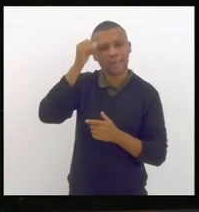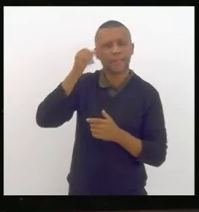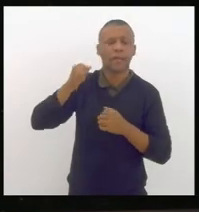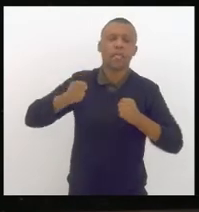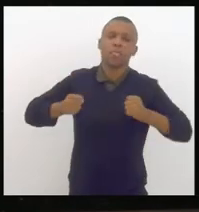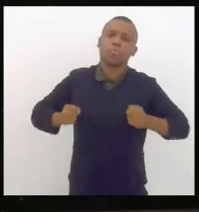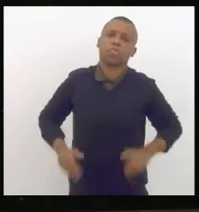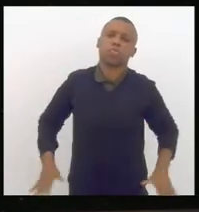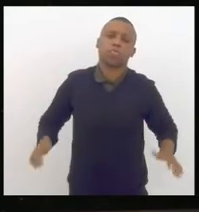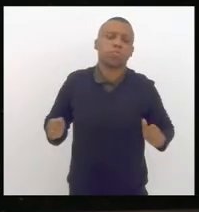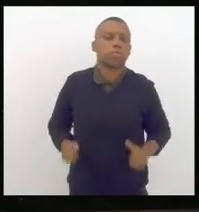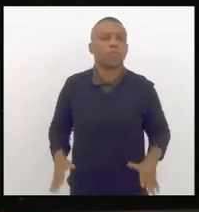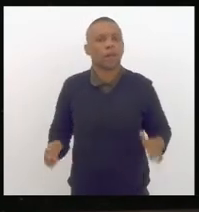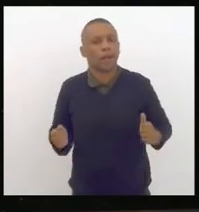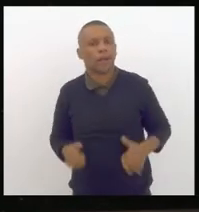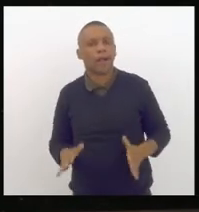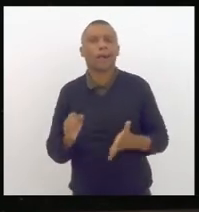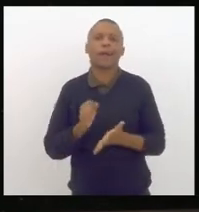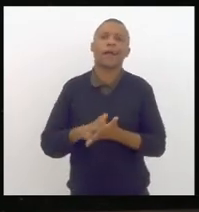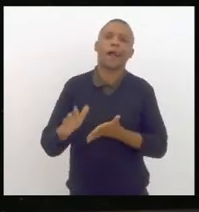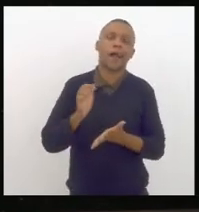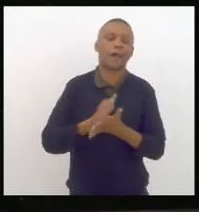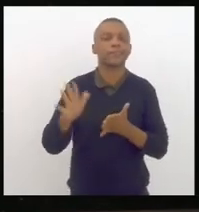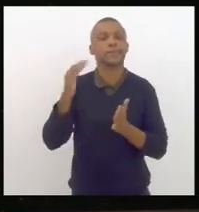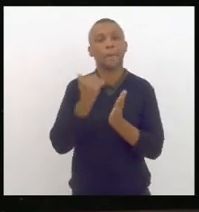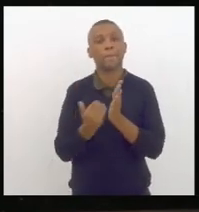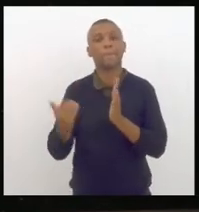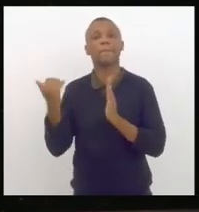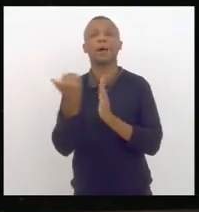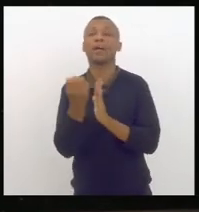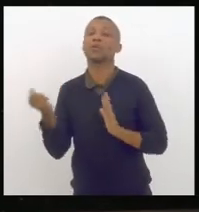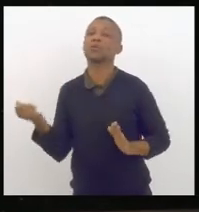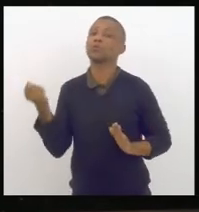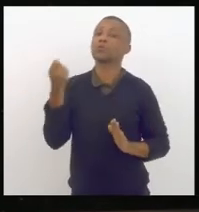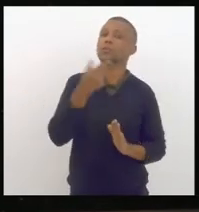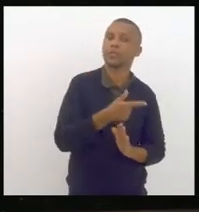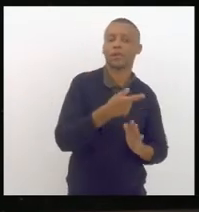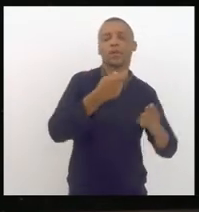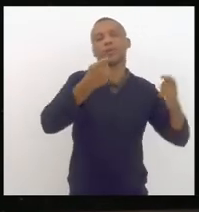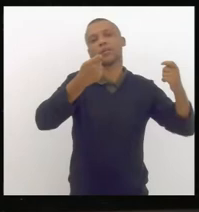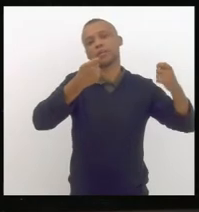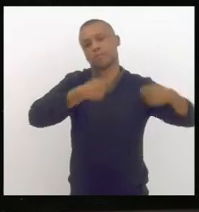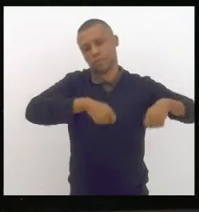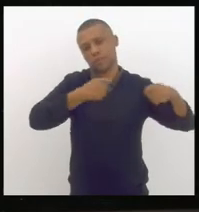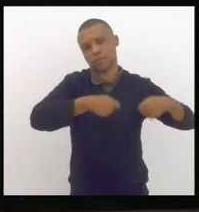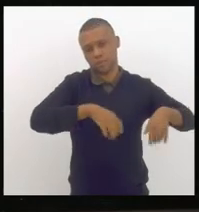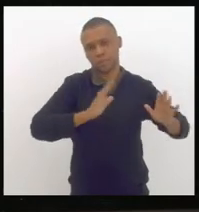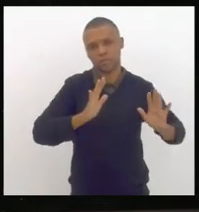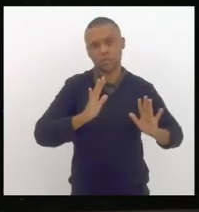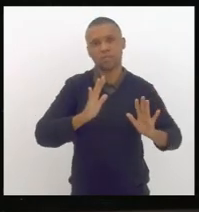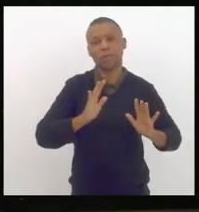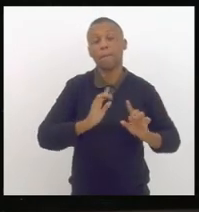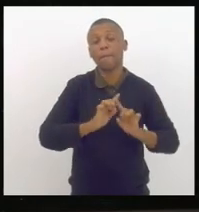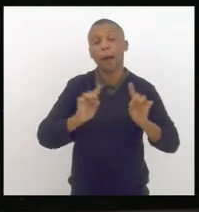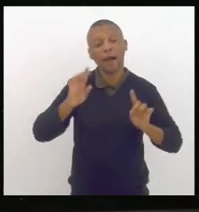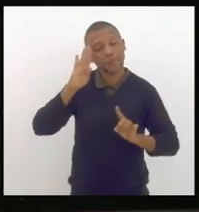também além do que é necessário, mas, sobretudo, é importante para